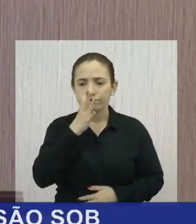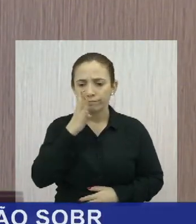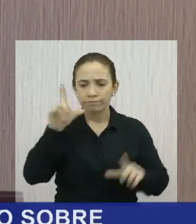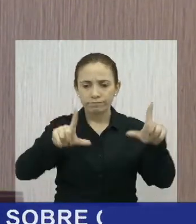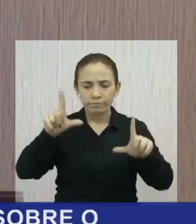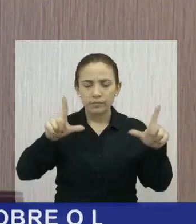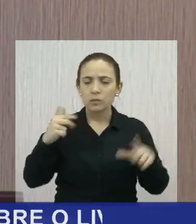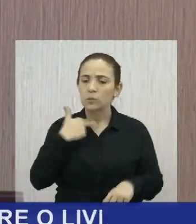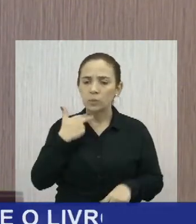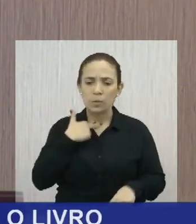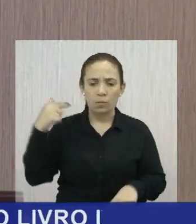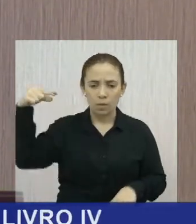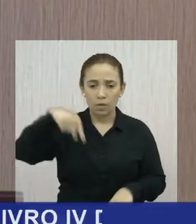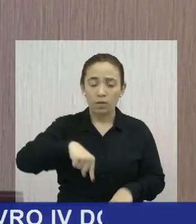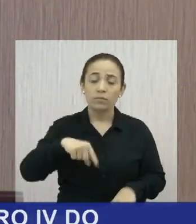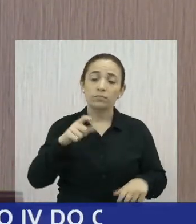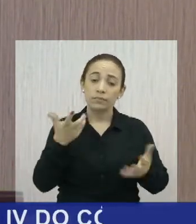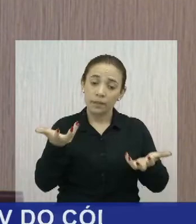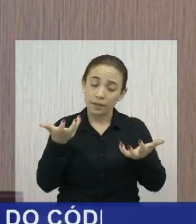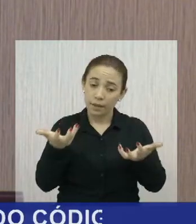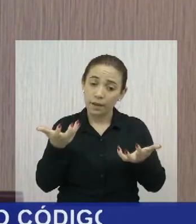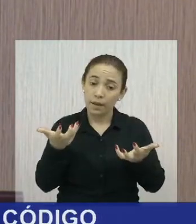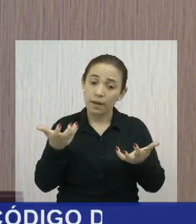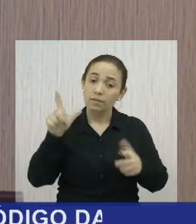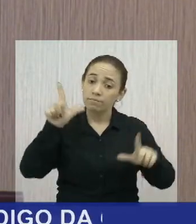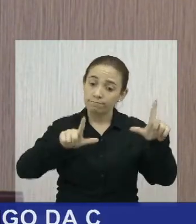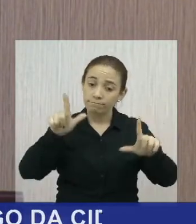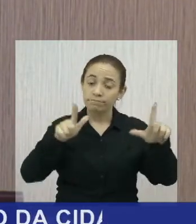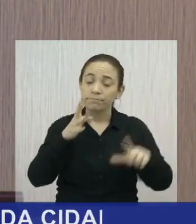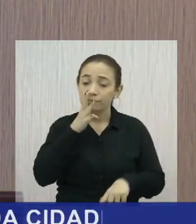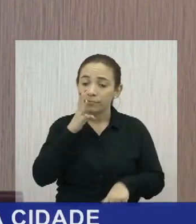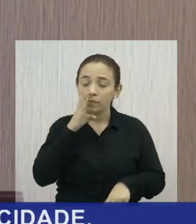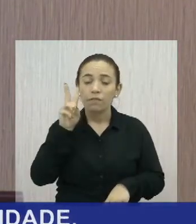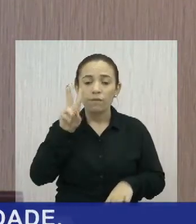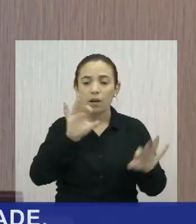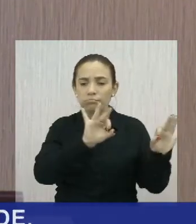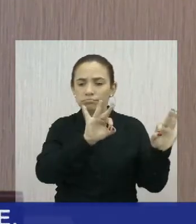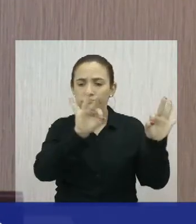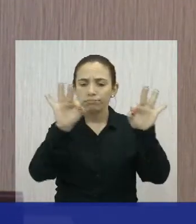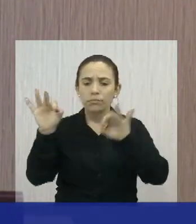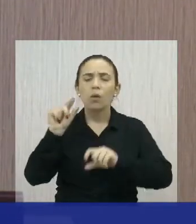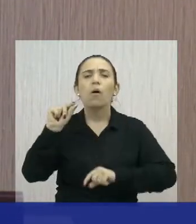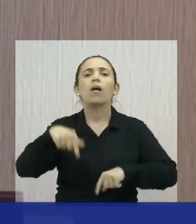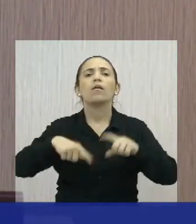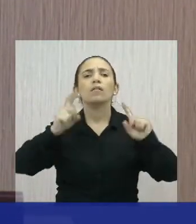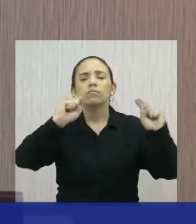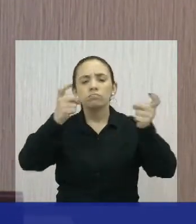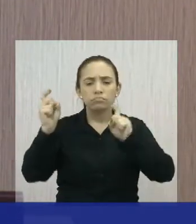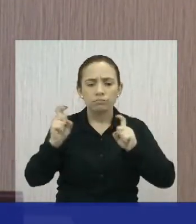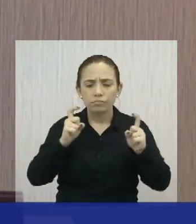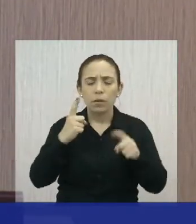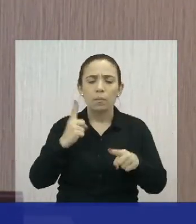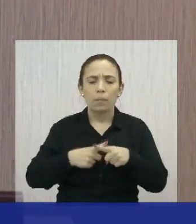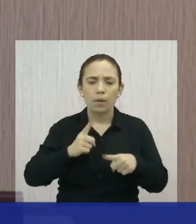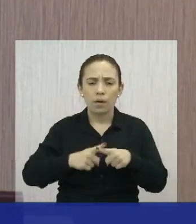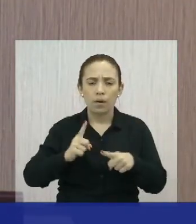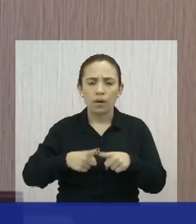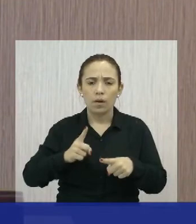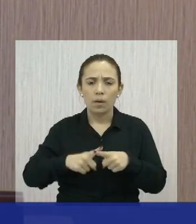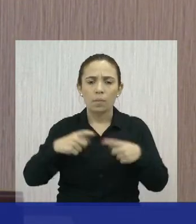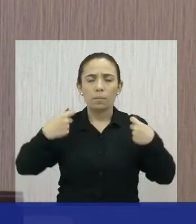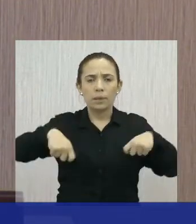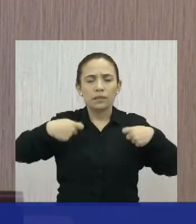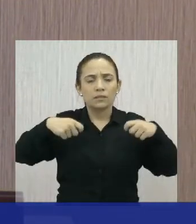estar presentes, mas que espero que realmente assistam, revejam o que foi discutido e que possam olhar para a